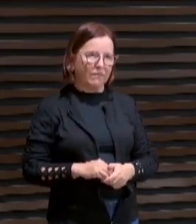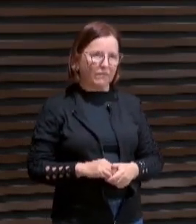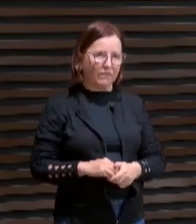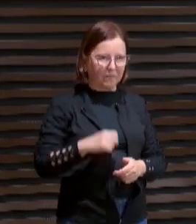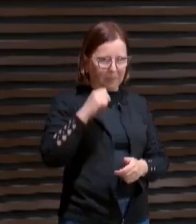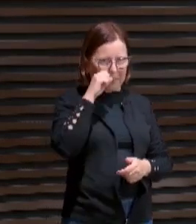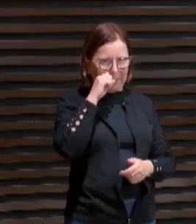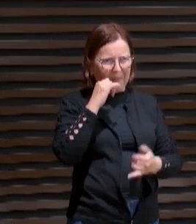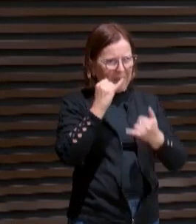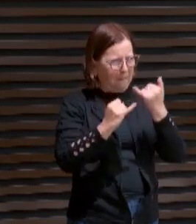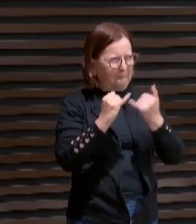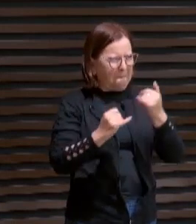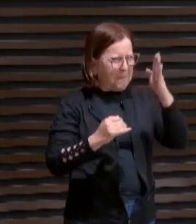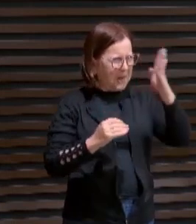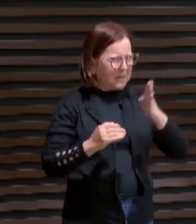Brasil assim?